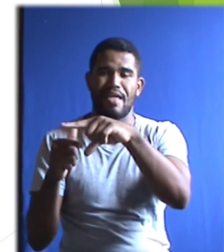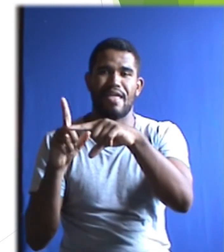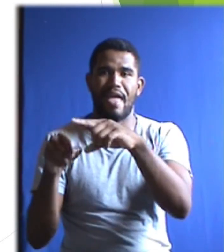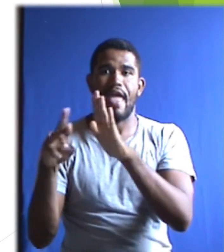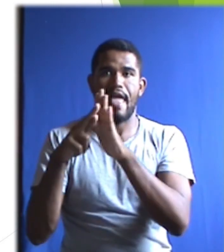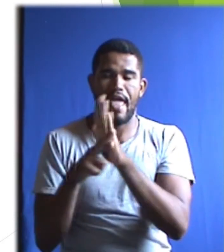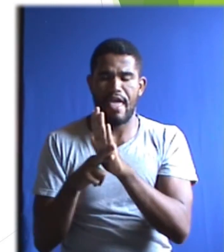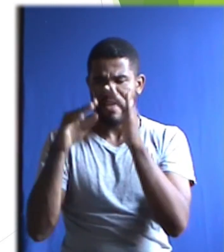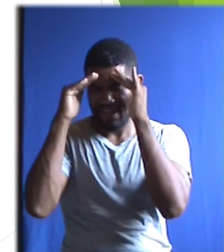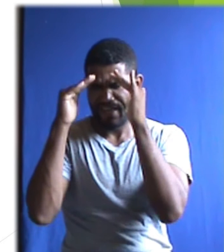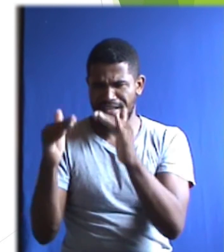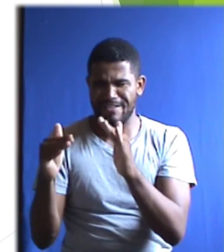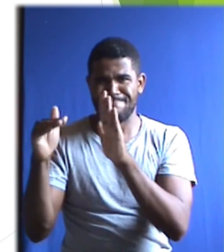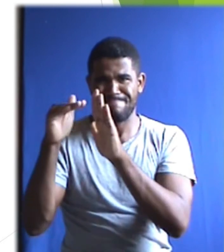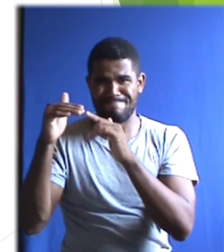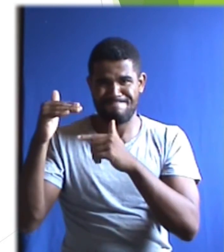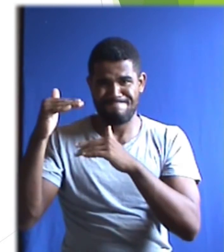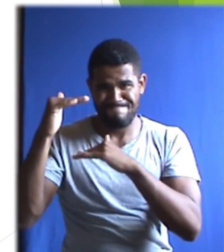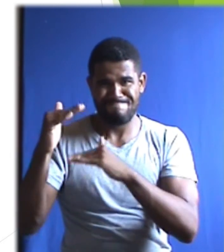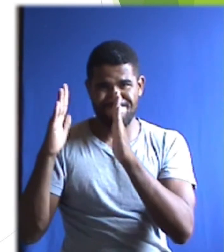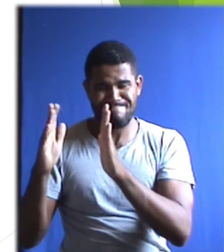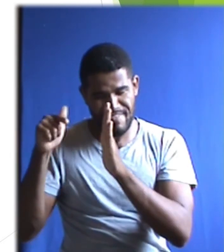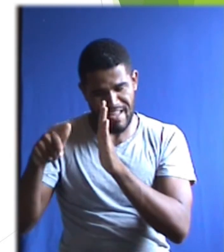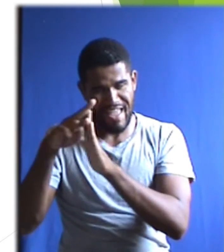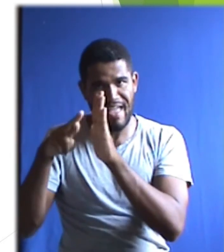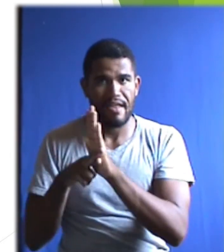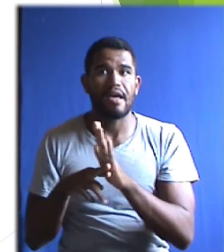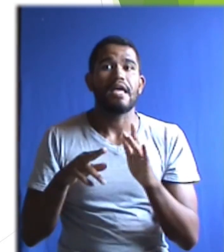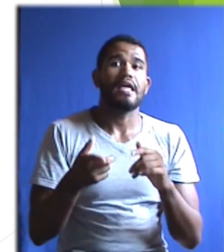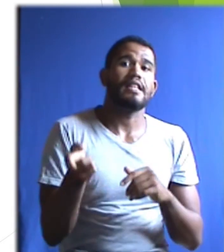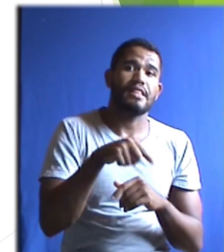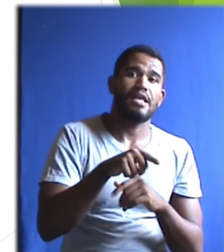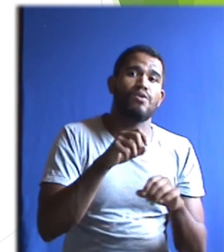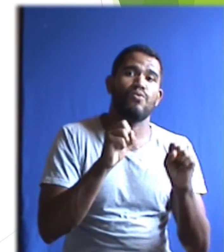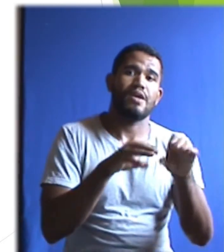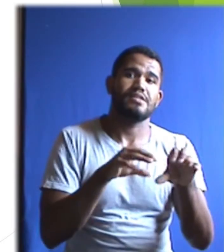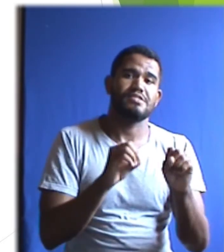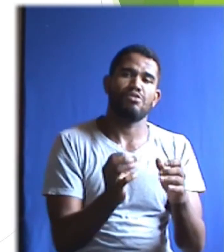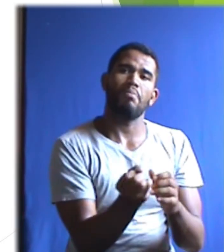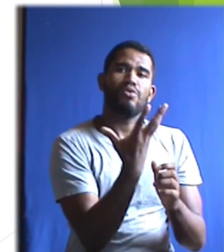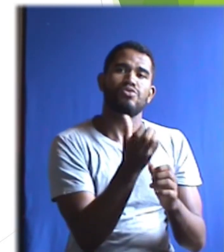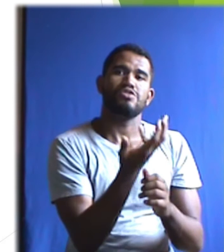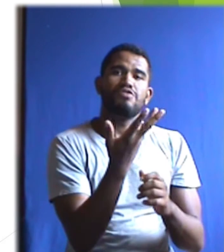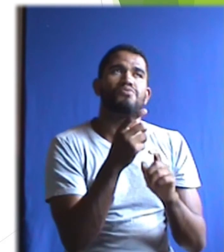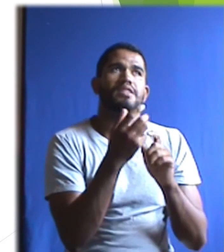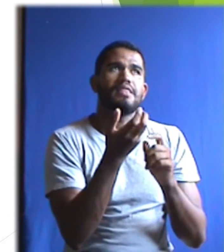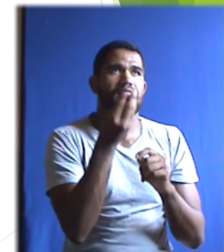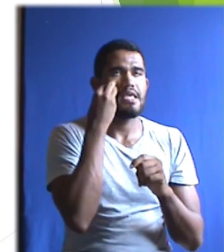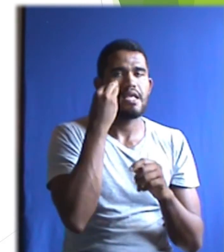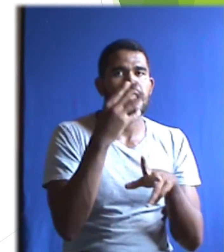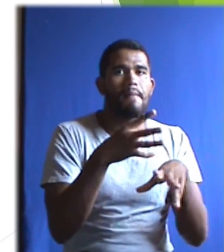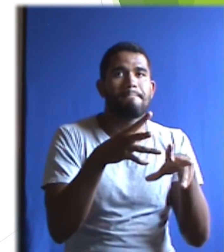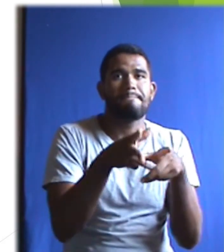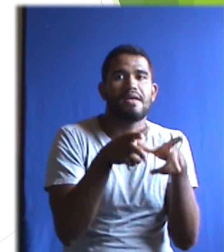regra, e a gente tem um ensino produtivo que compreende a gramática como um dos elementos da